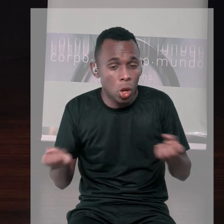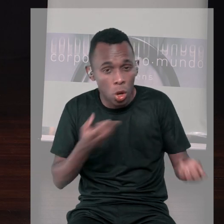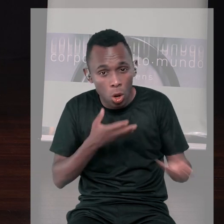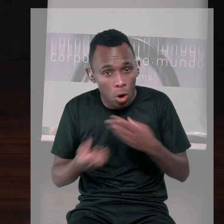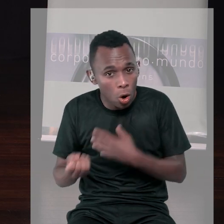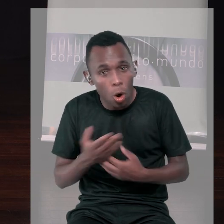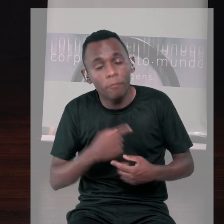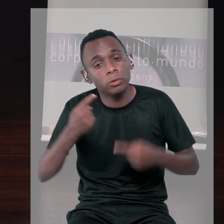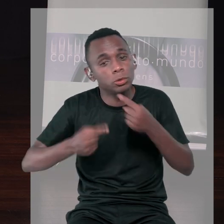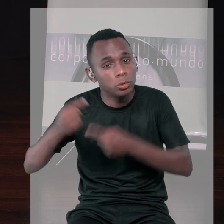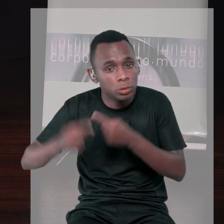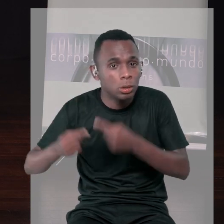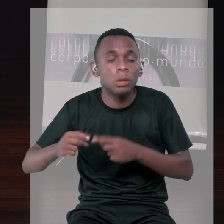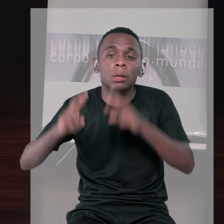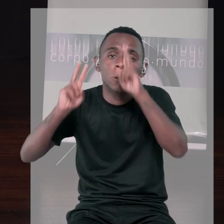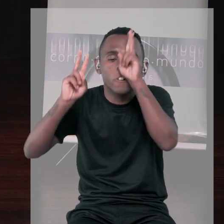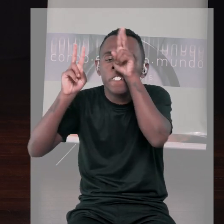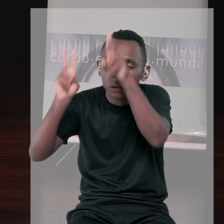temas, né?